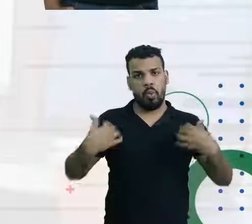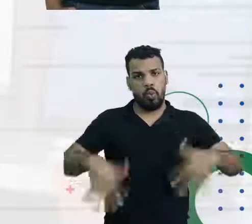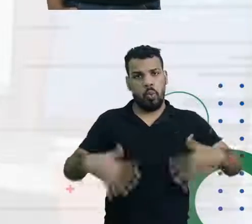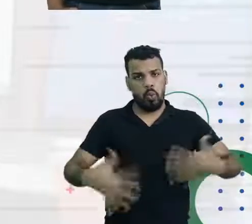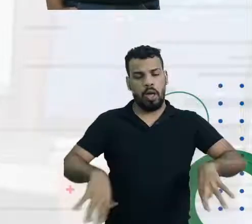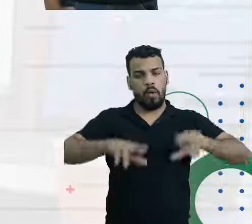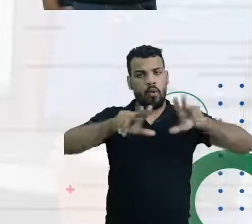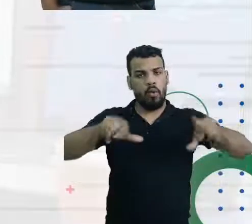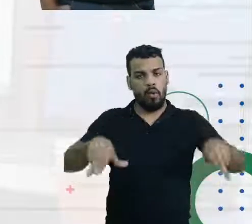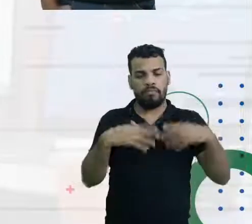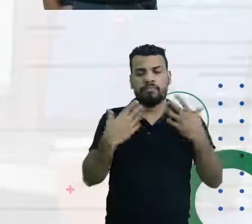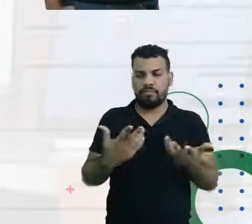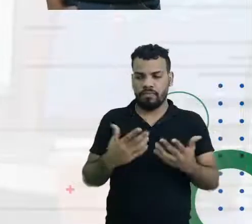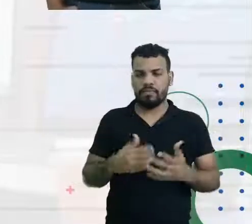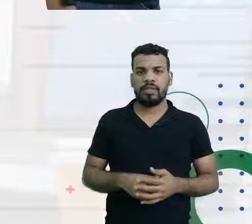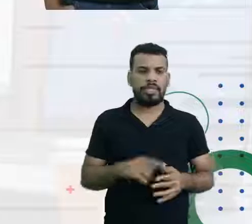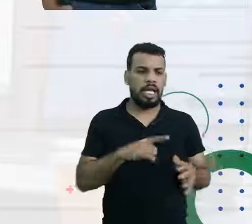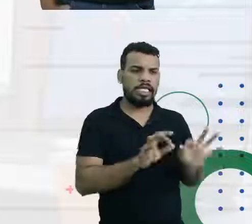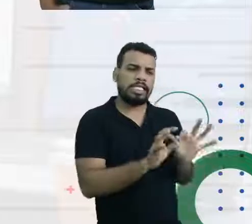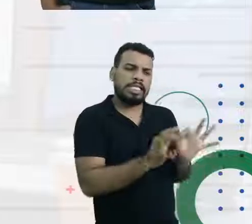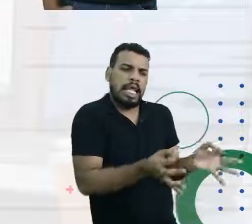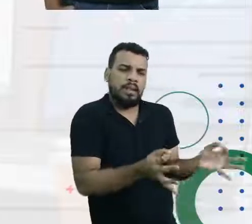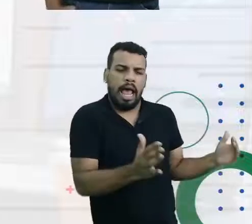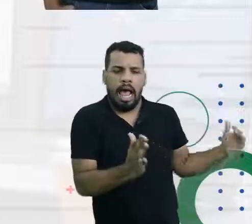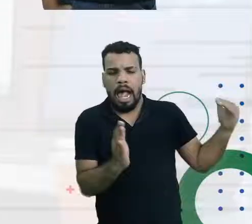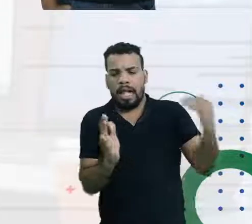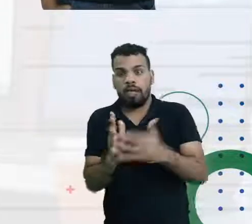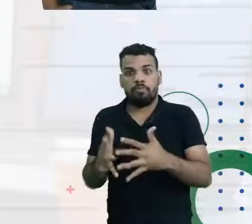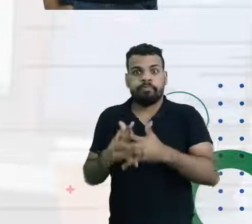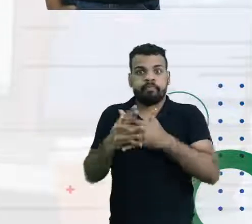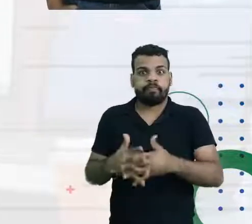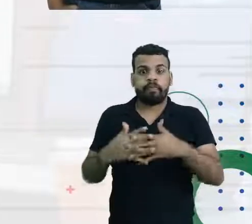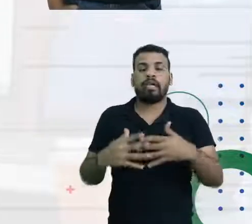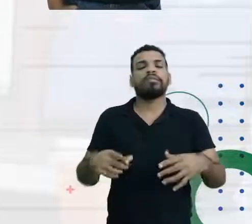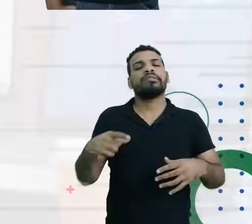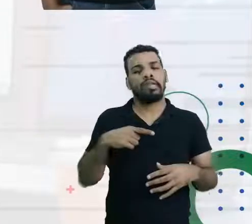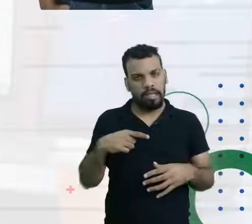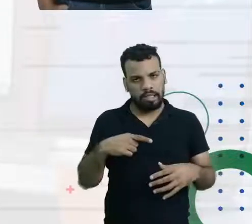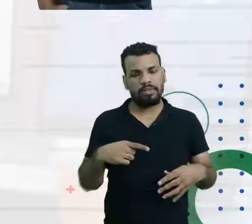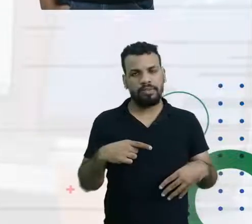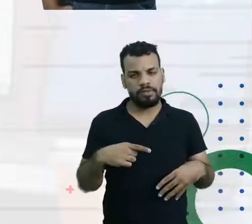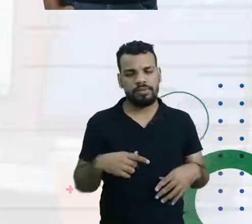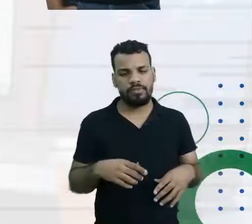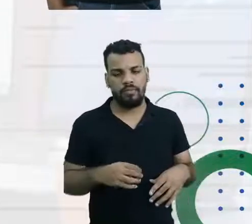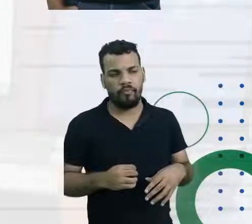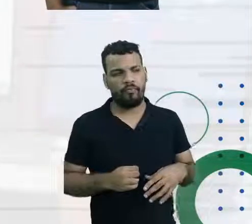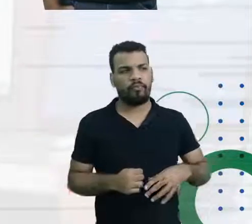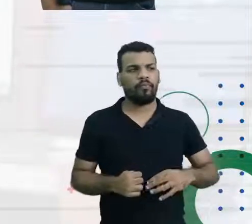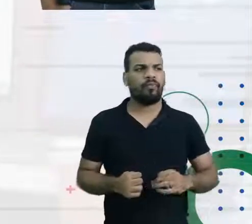em pixel art pode ir do simples ao complexo e sem perder a beleza, né?